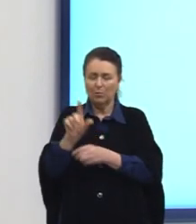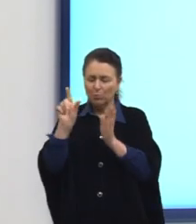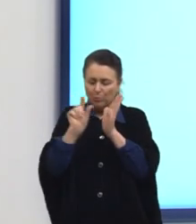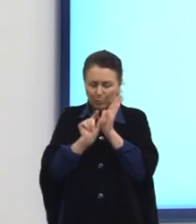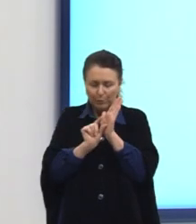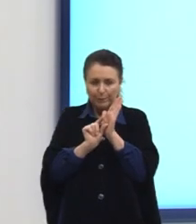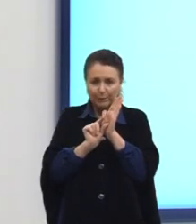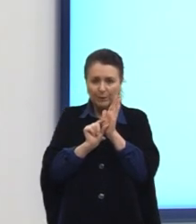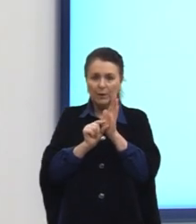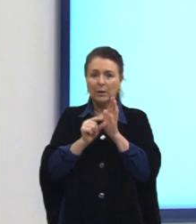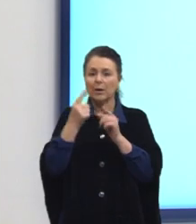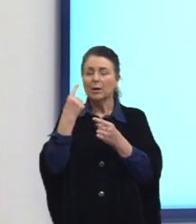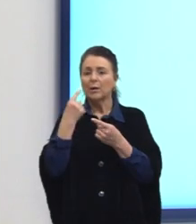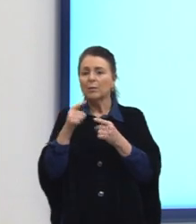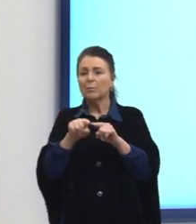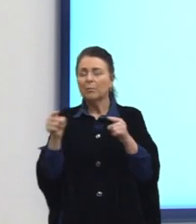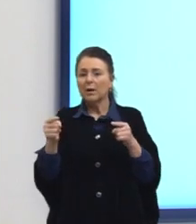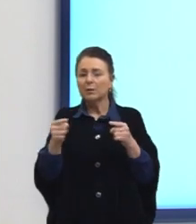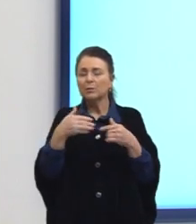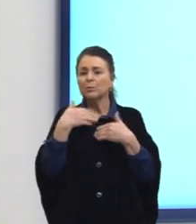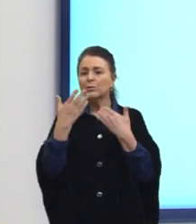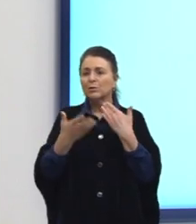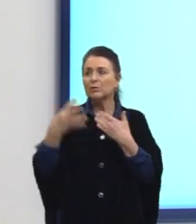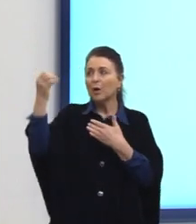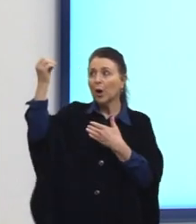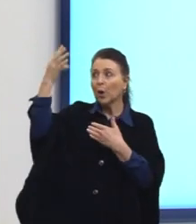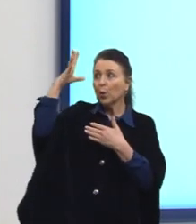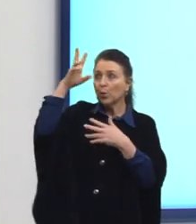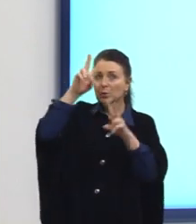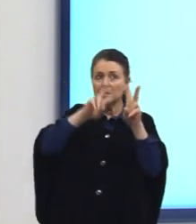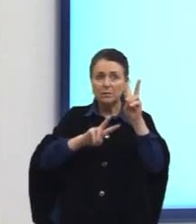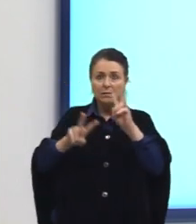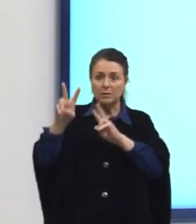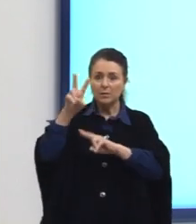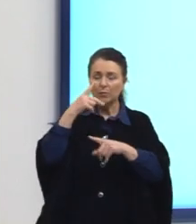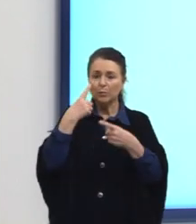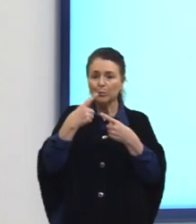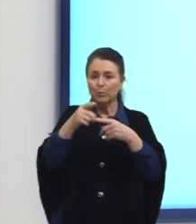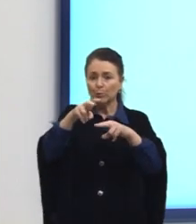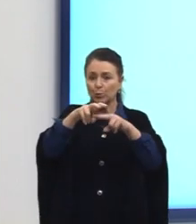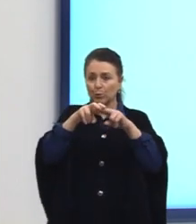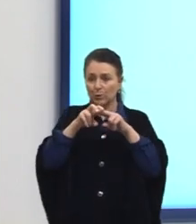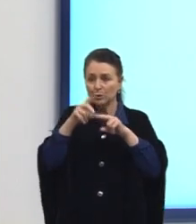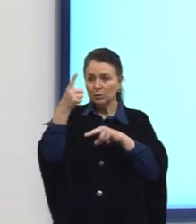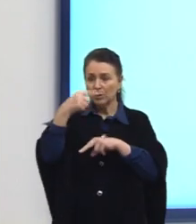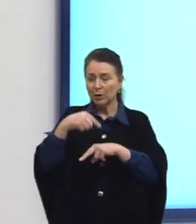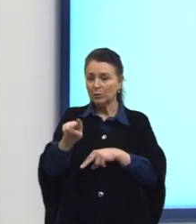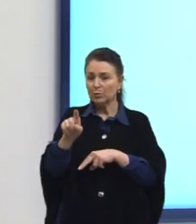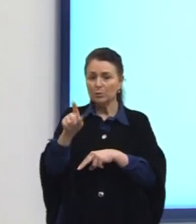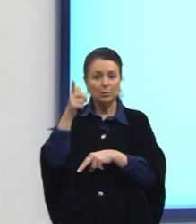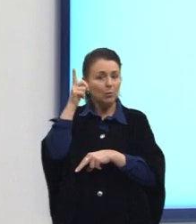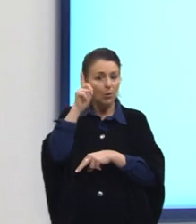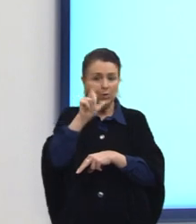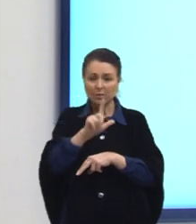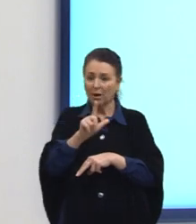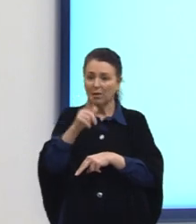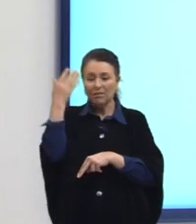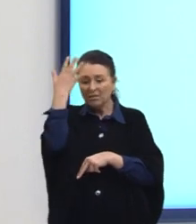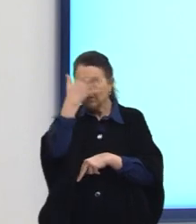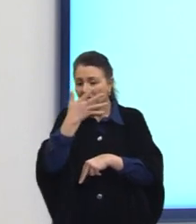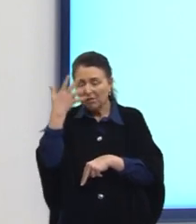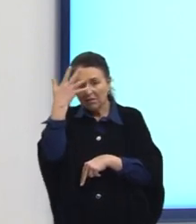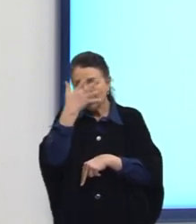que a gente vê da Luz visível aqui no meio né por isso que essas outras aqui a gente não consegue enxergar